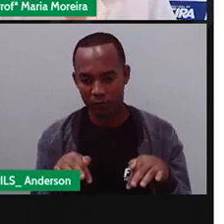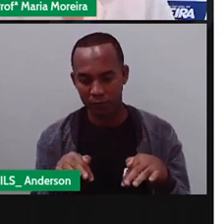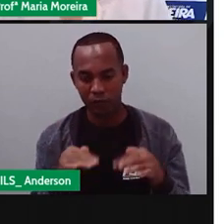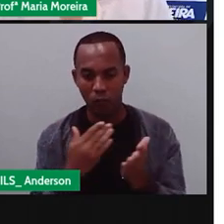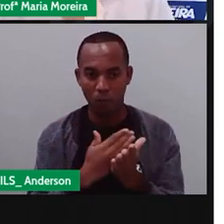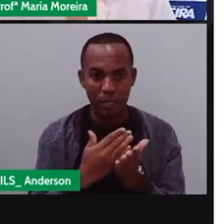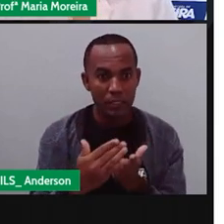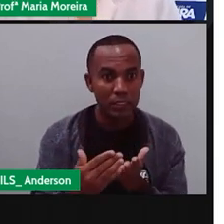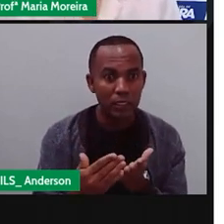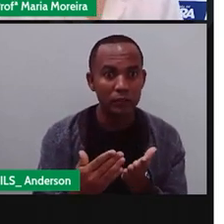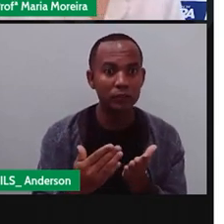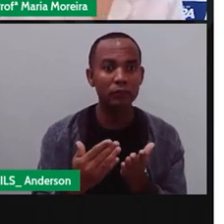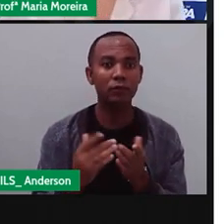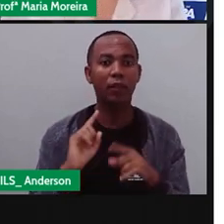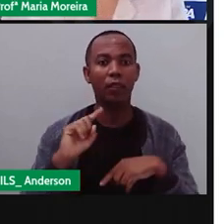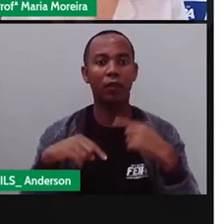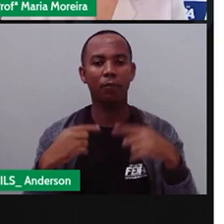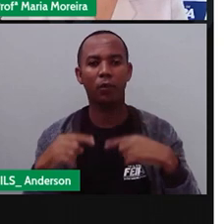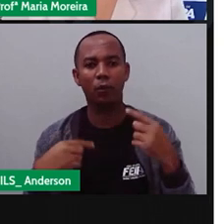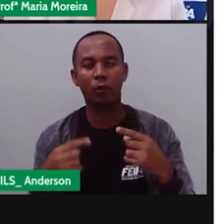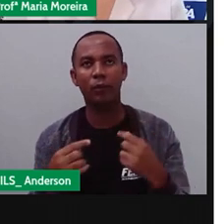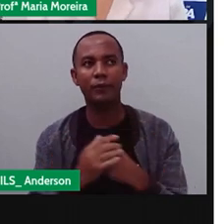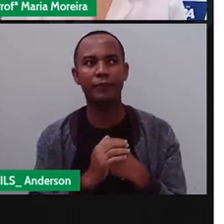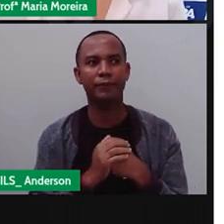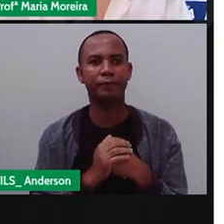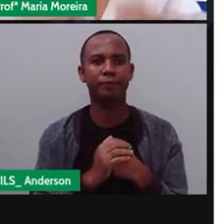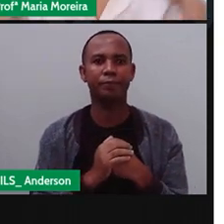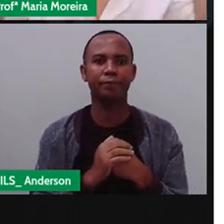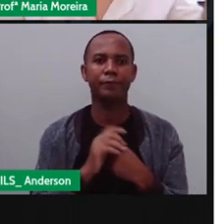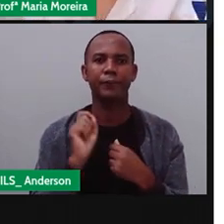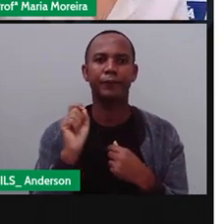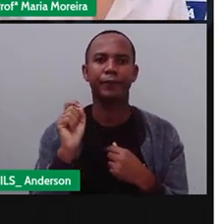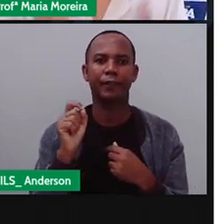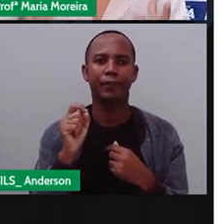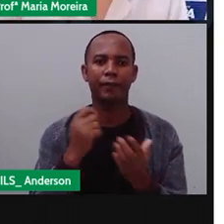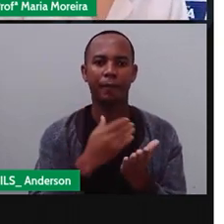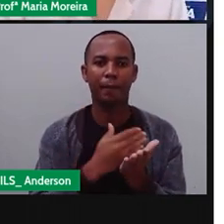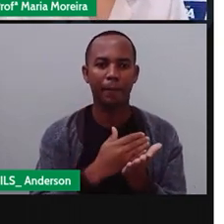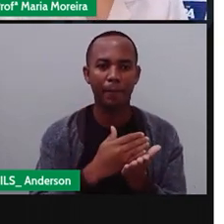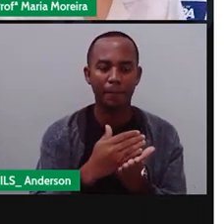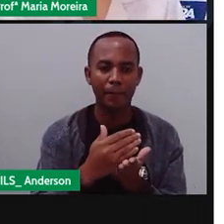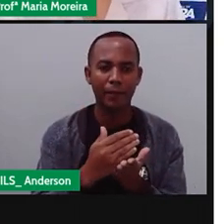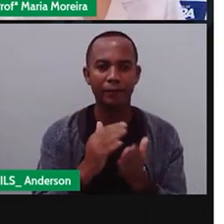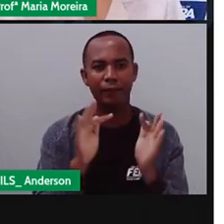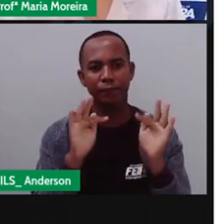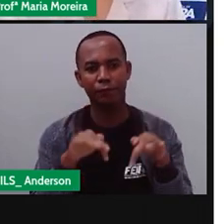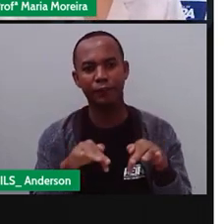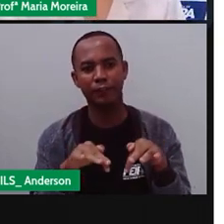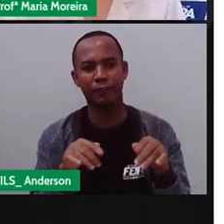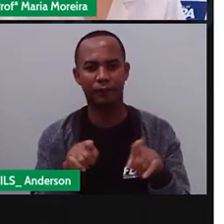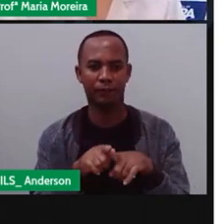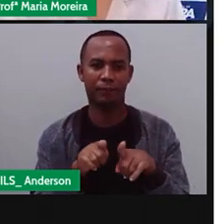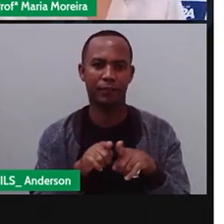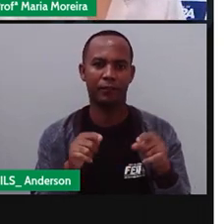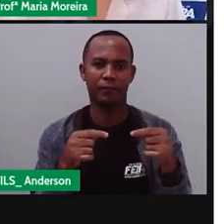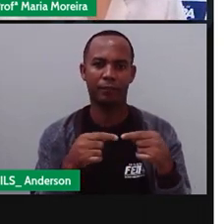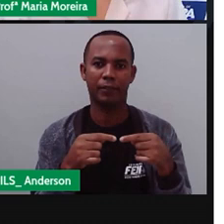a partir daí, depois de. Então, isso é o quê? O meio do seu texto,